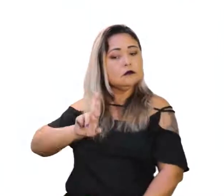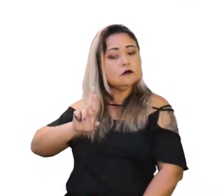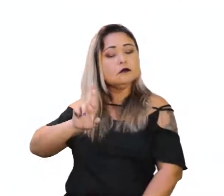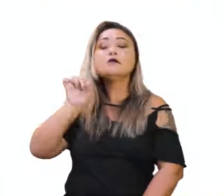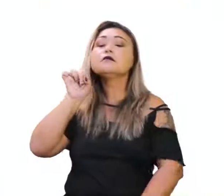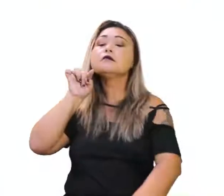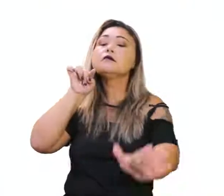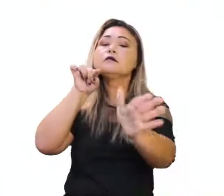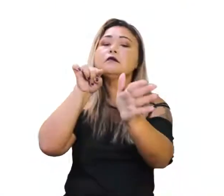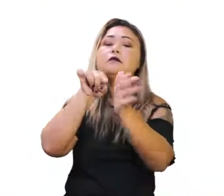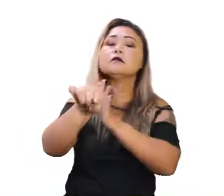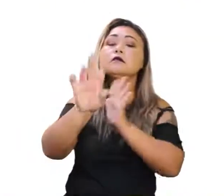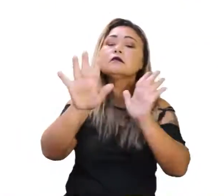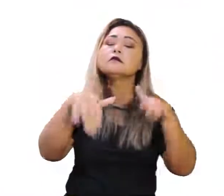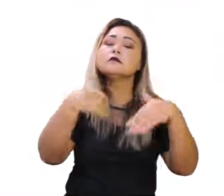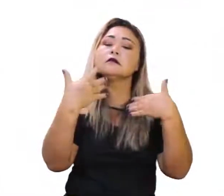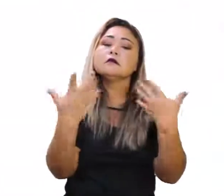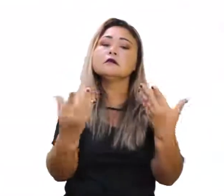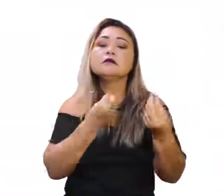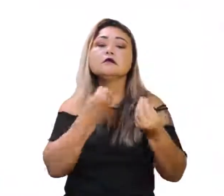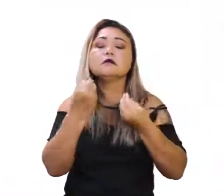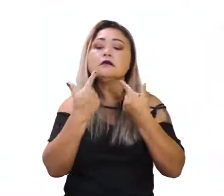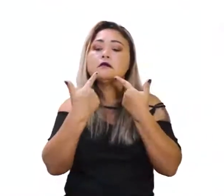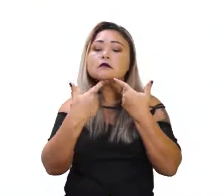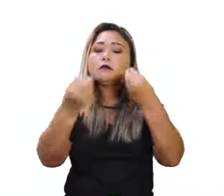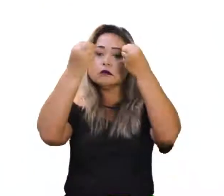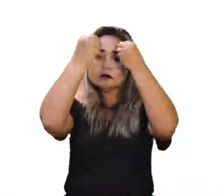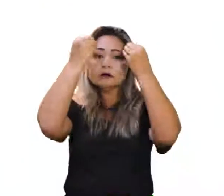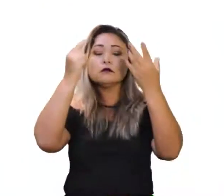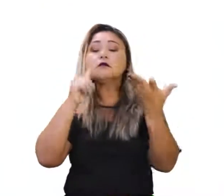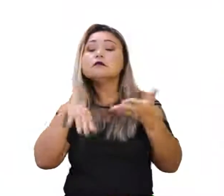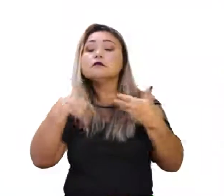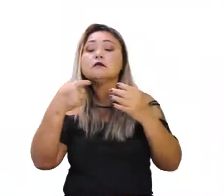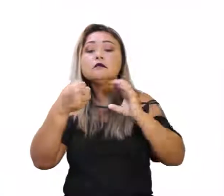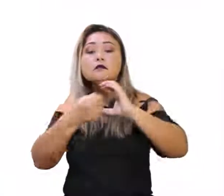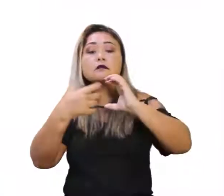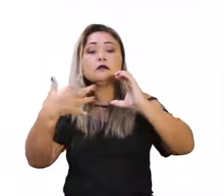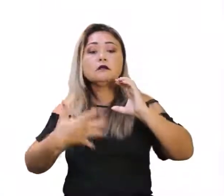enquete. Então, como linguagem, quais as